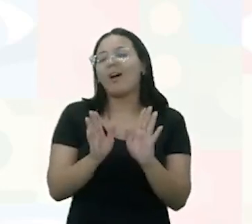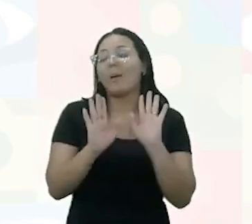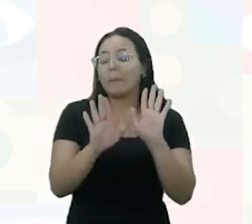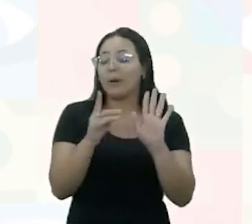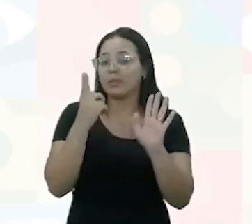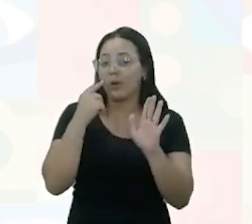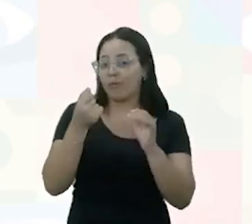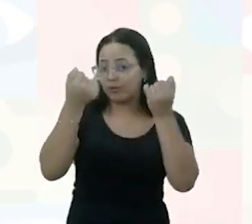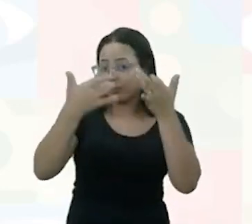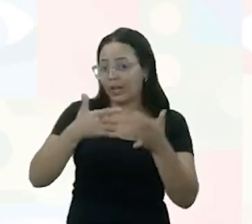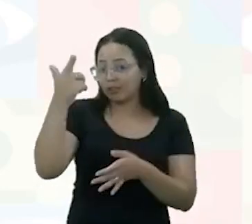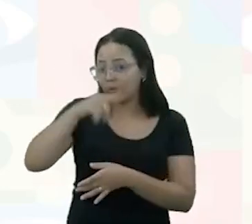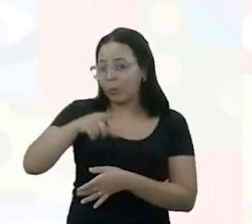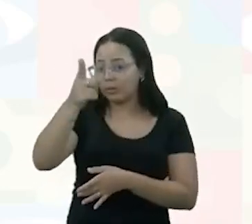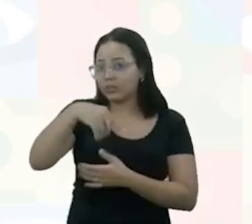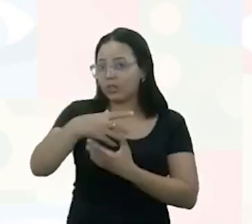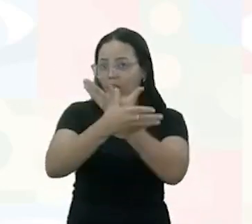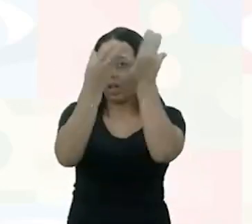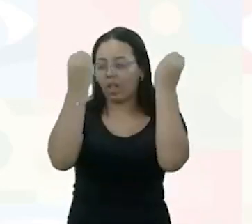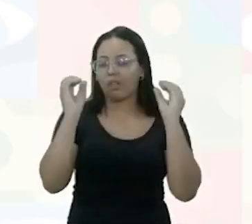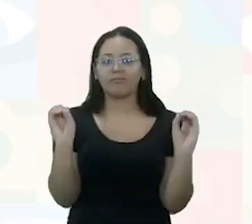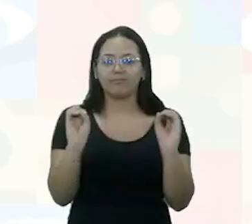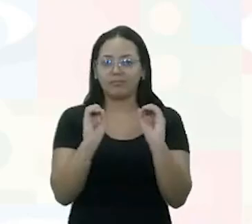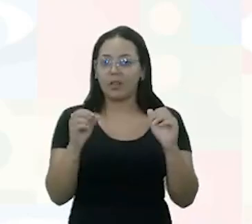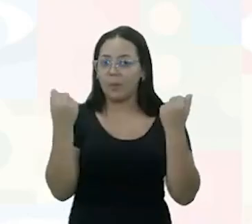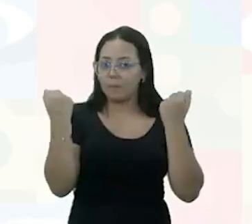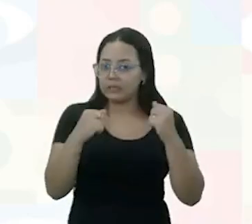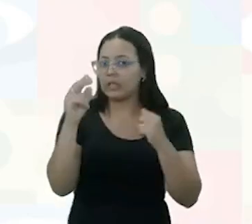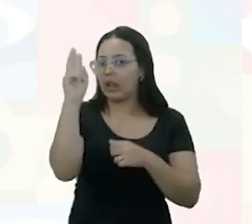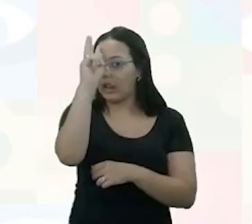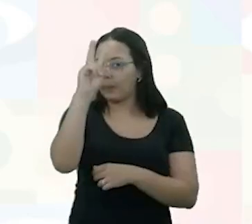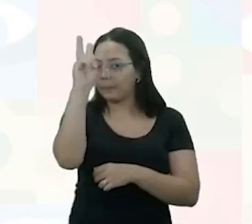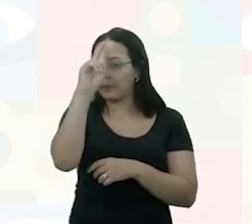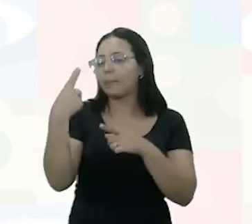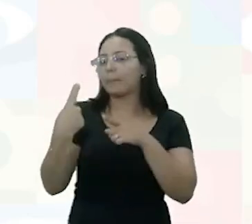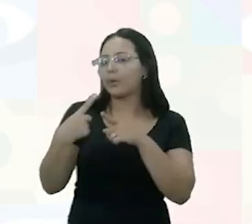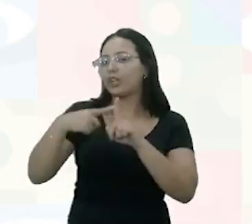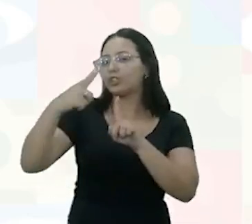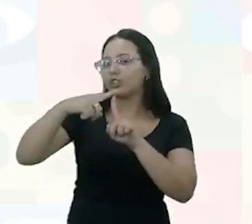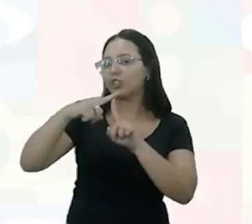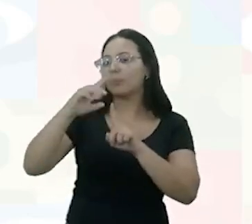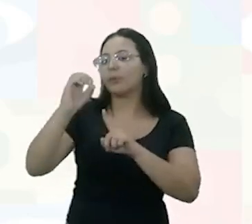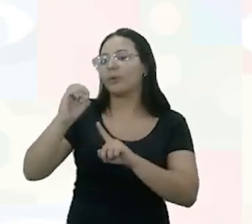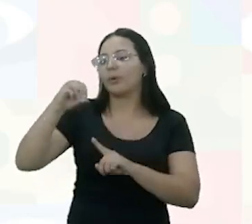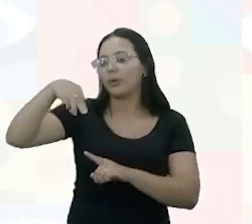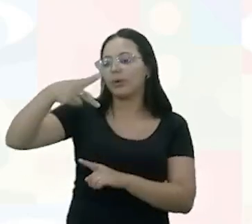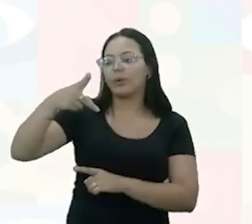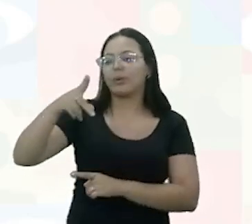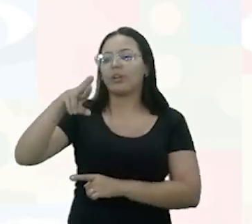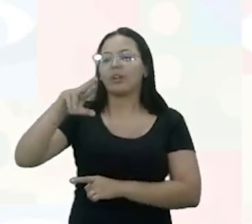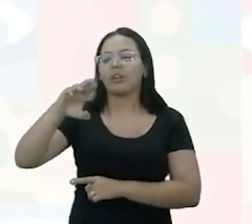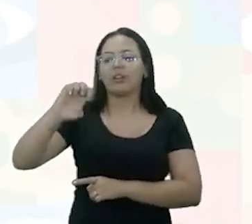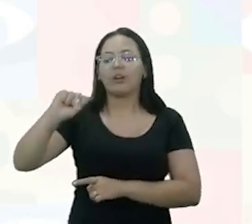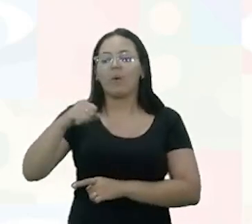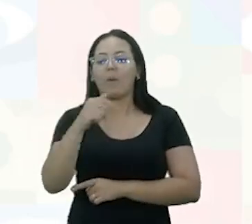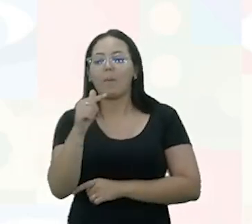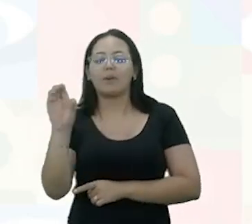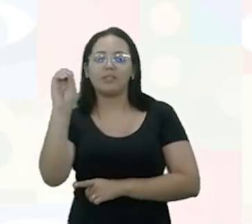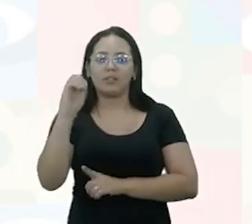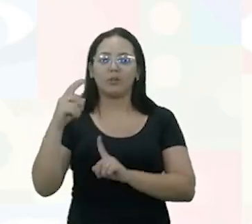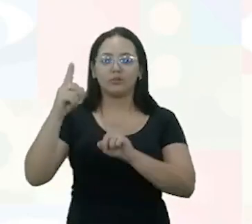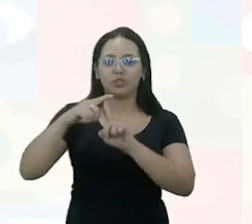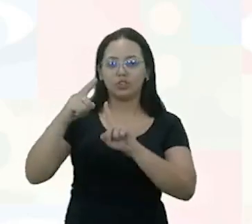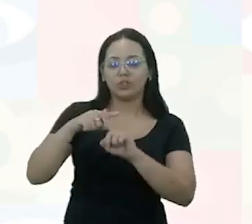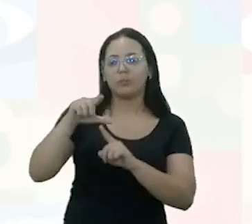vou repetir para que vocês não esqueçam e lembrem. A compressão utilizada no formato de imagens GIF é do tipo